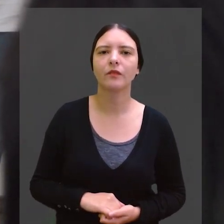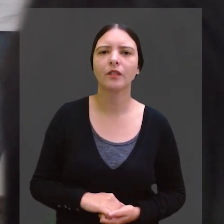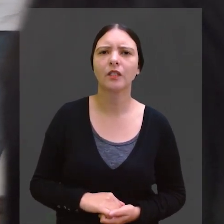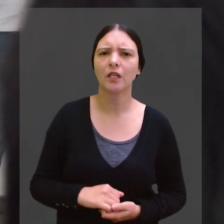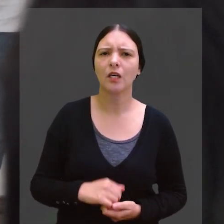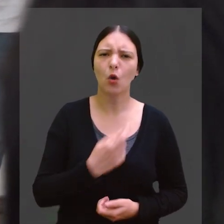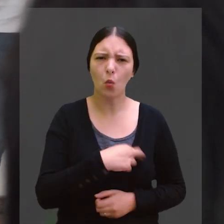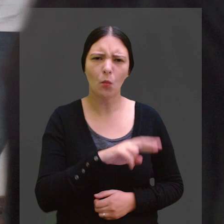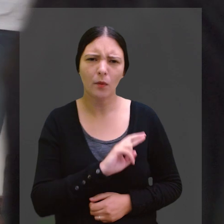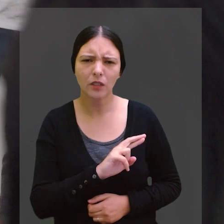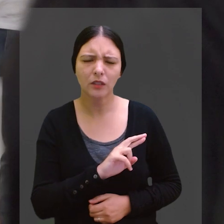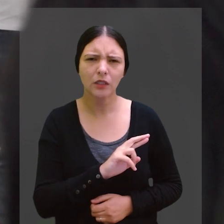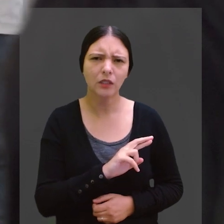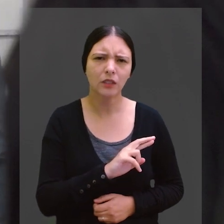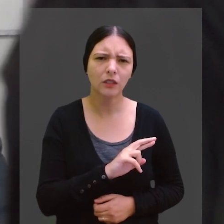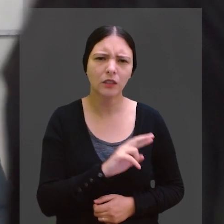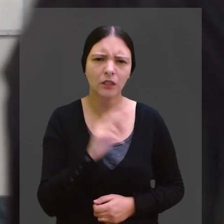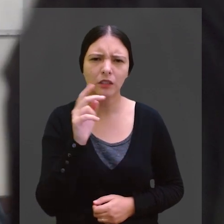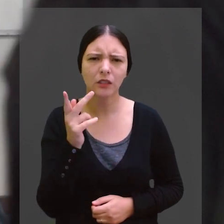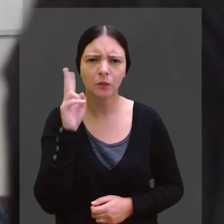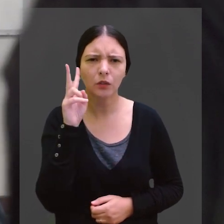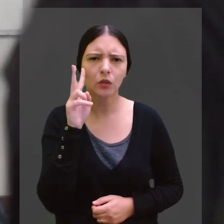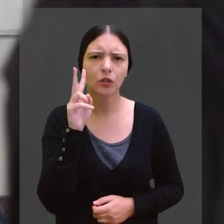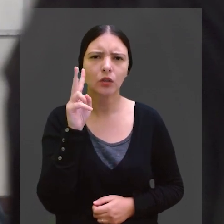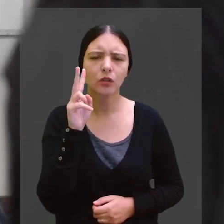É um romance, uma ficção?